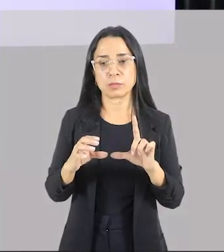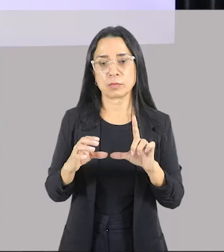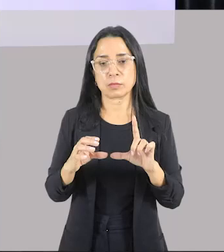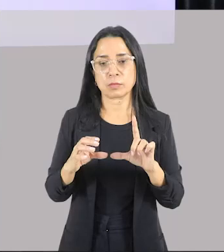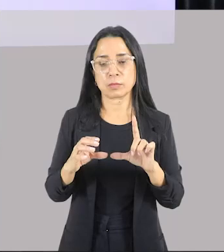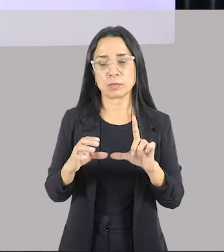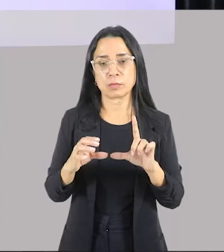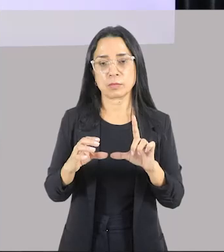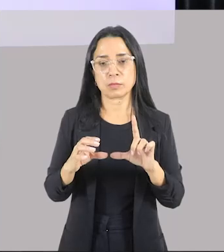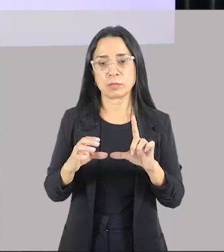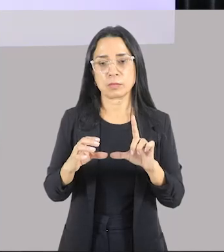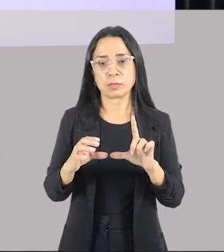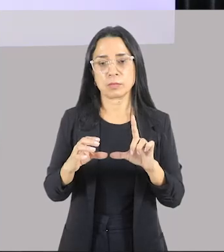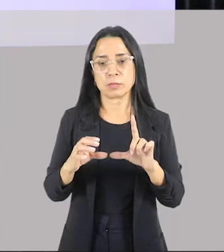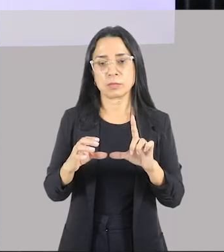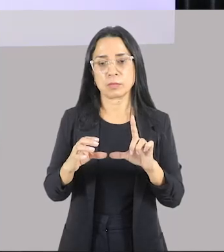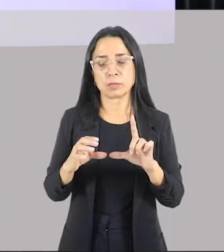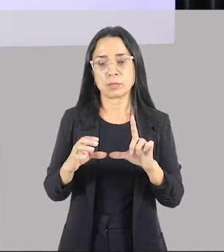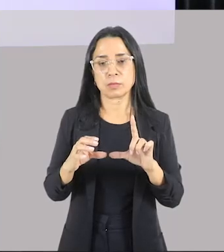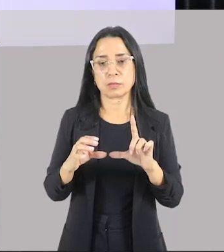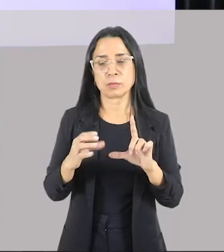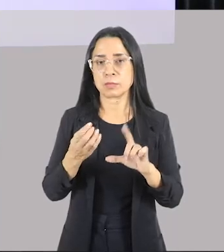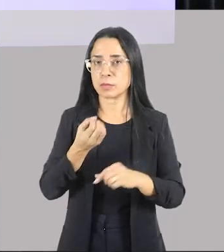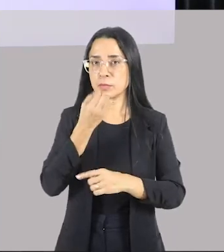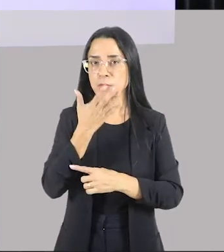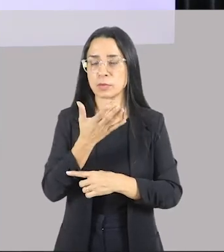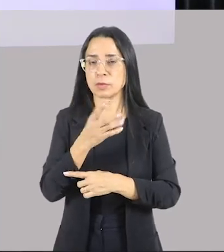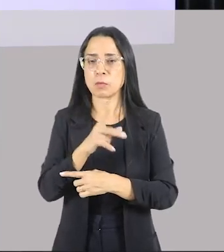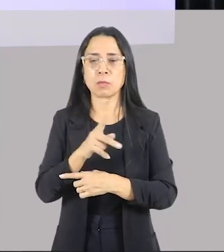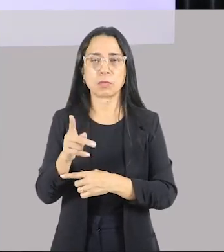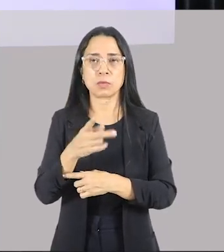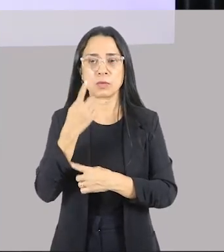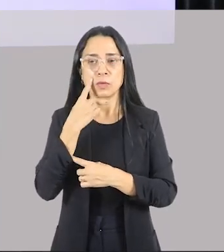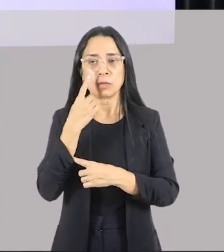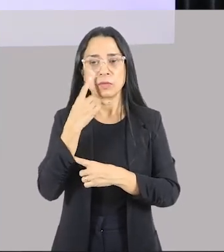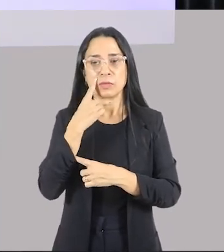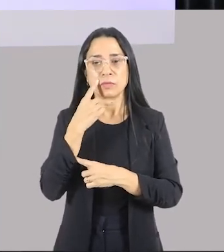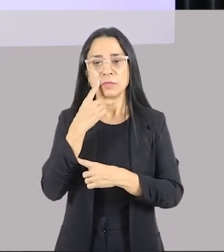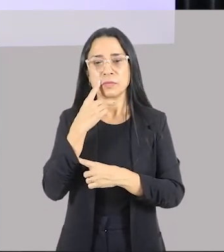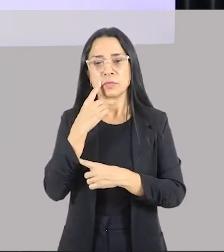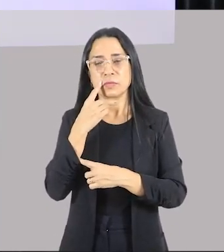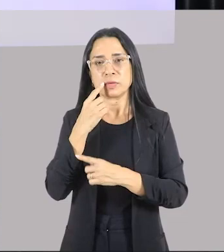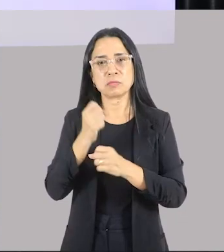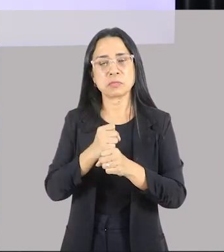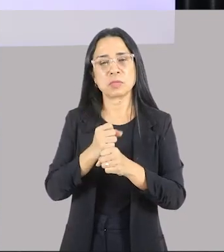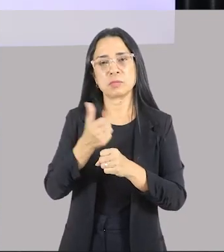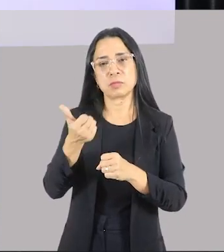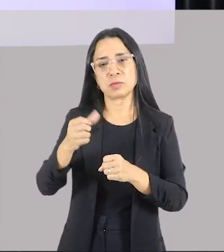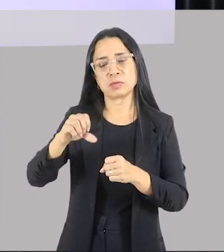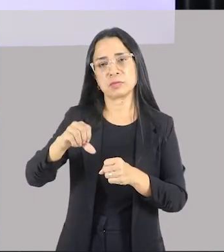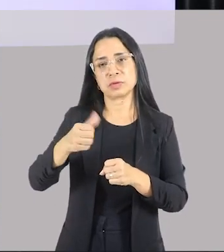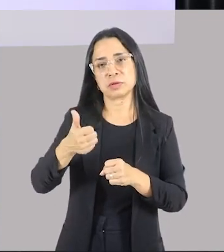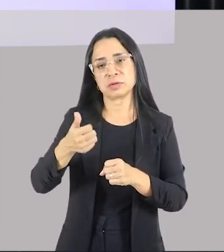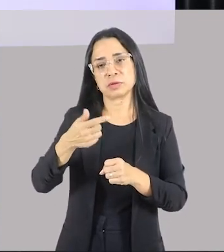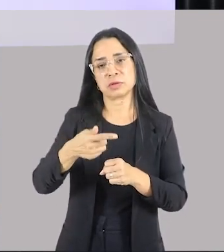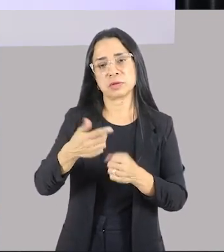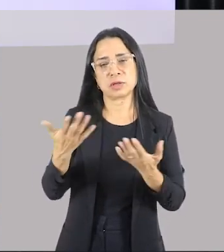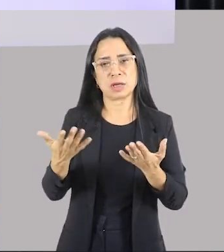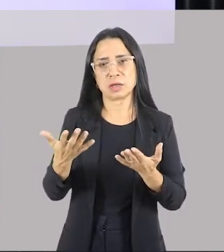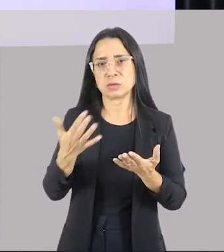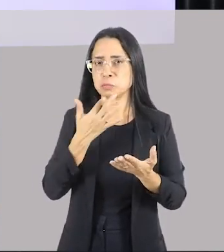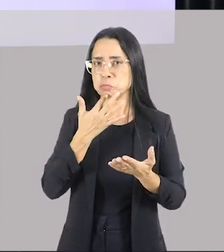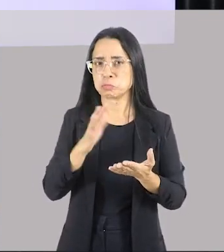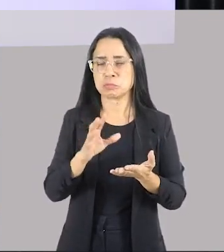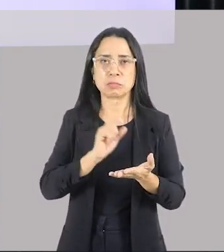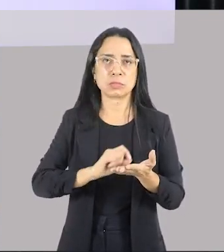policiais. Tá? Bom, o professor eu vi lá em 1917, estava falando duas datas aí que eu não vi. Bom, eu falei